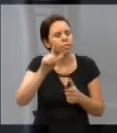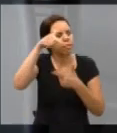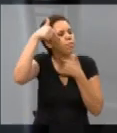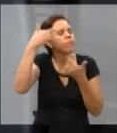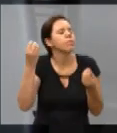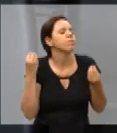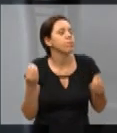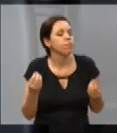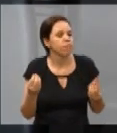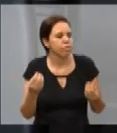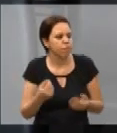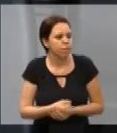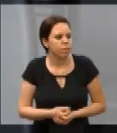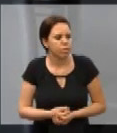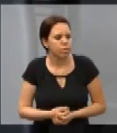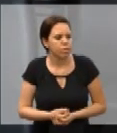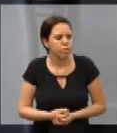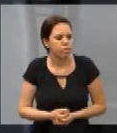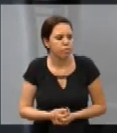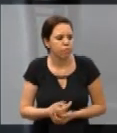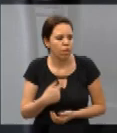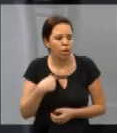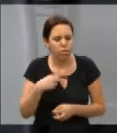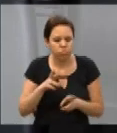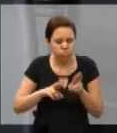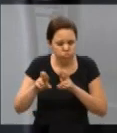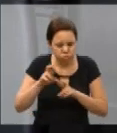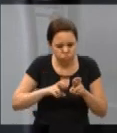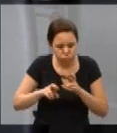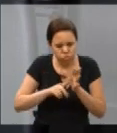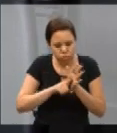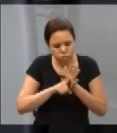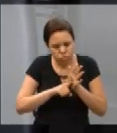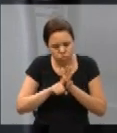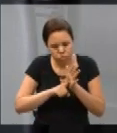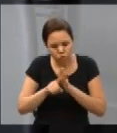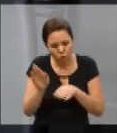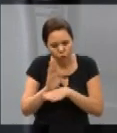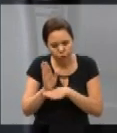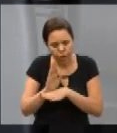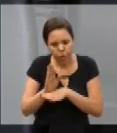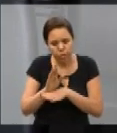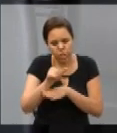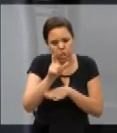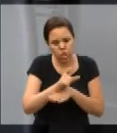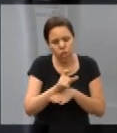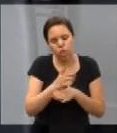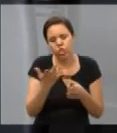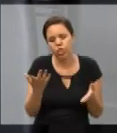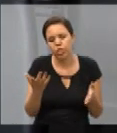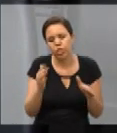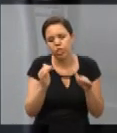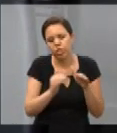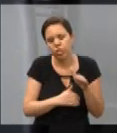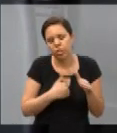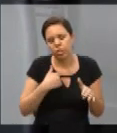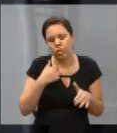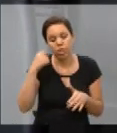que eu dei uma olhada no Arquivo X mesmo, na personagem, que falam, não faça isso, mas eu